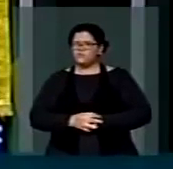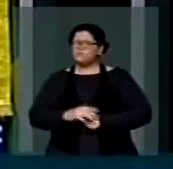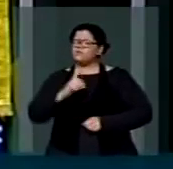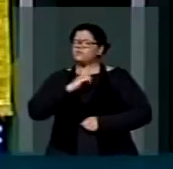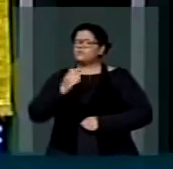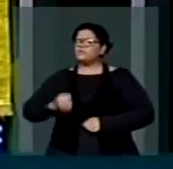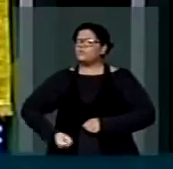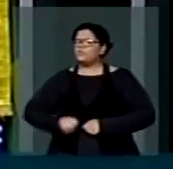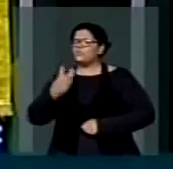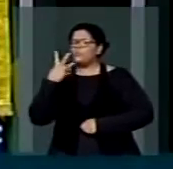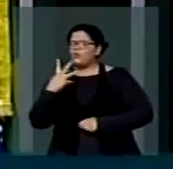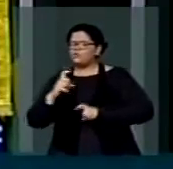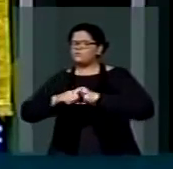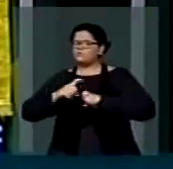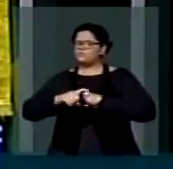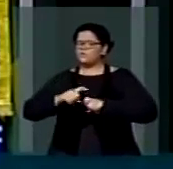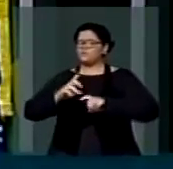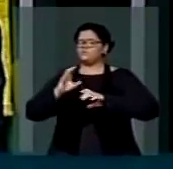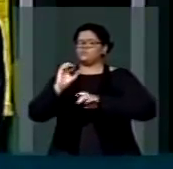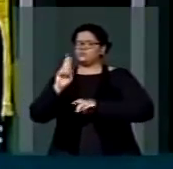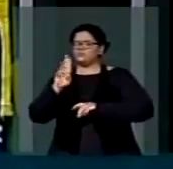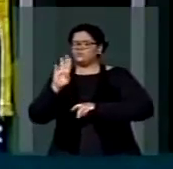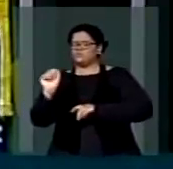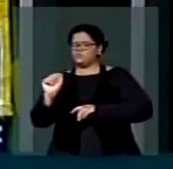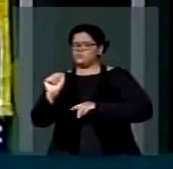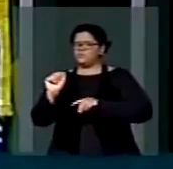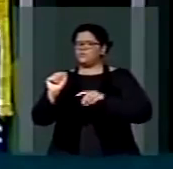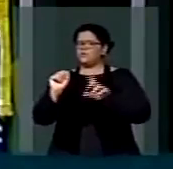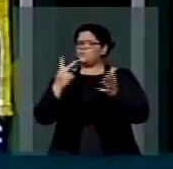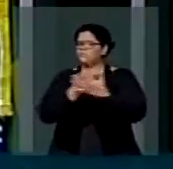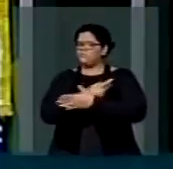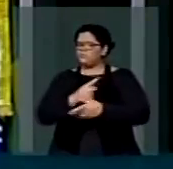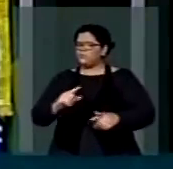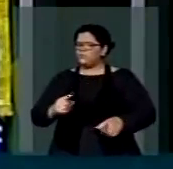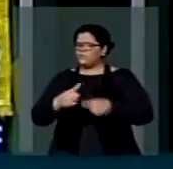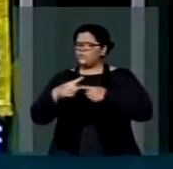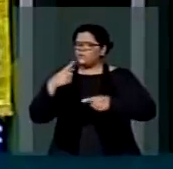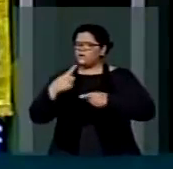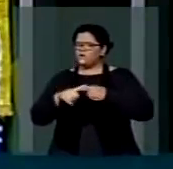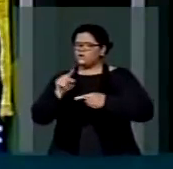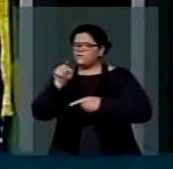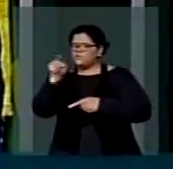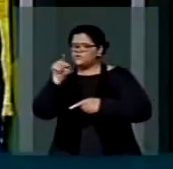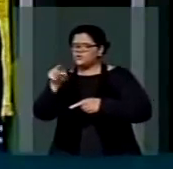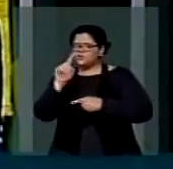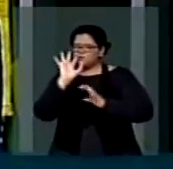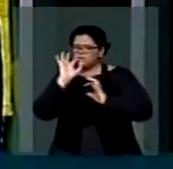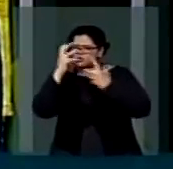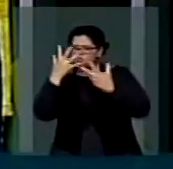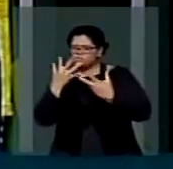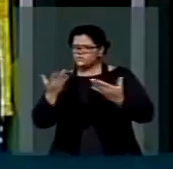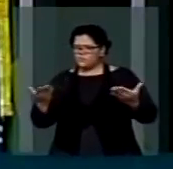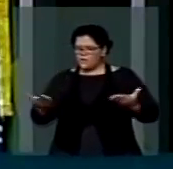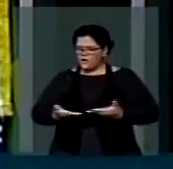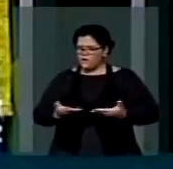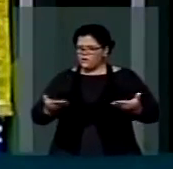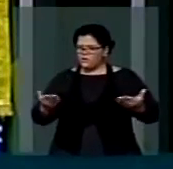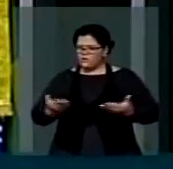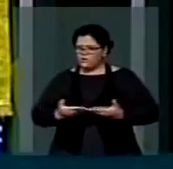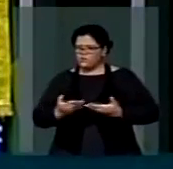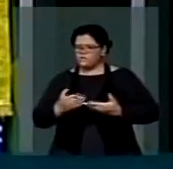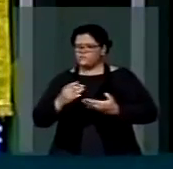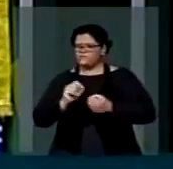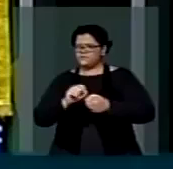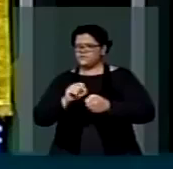cubanos? Aonde foi, em que momento foi que a senhora decidiu por